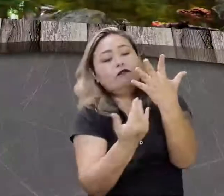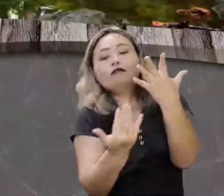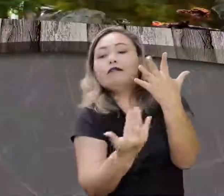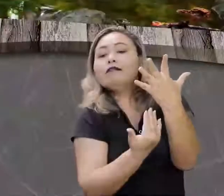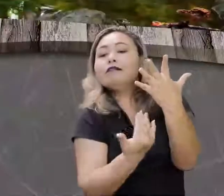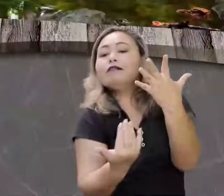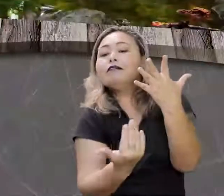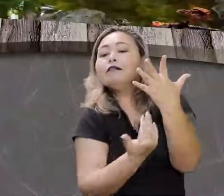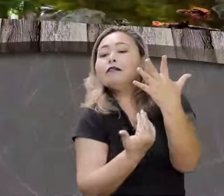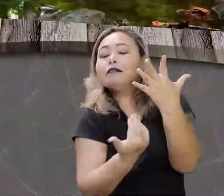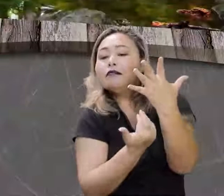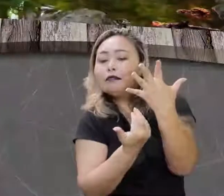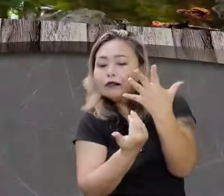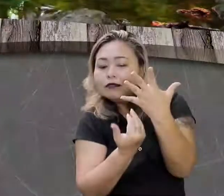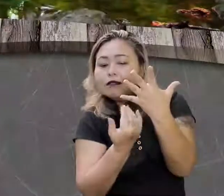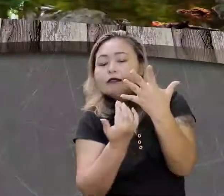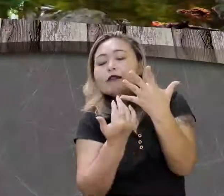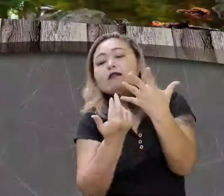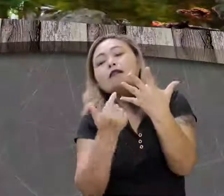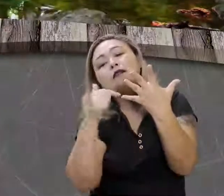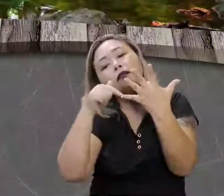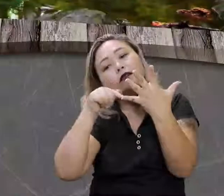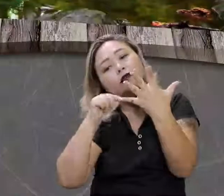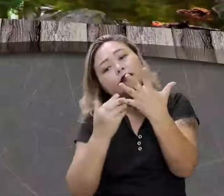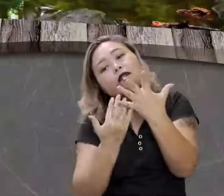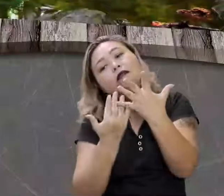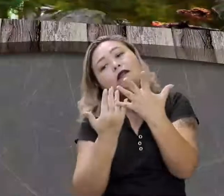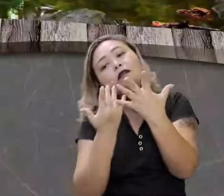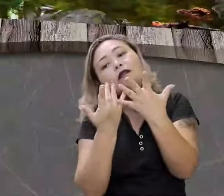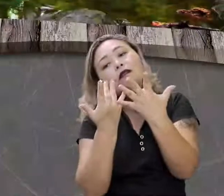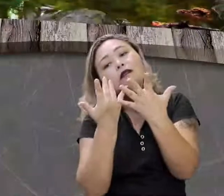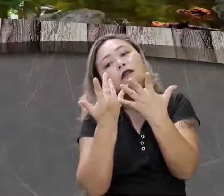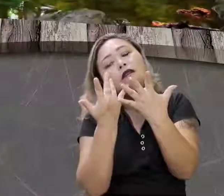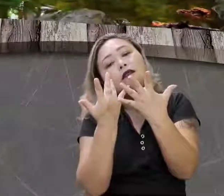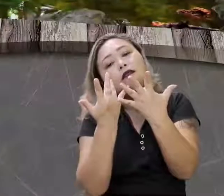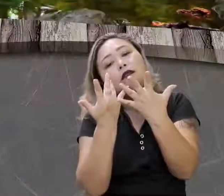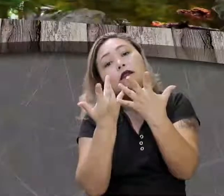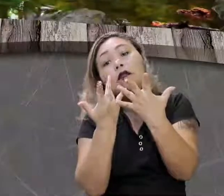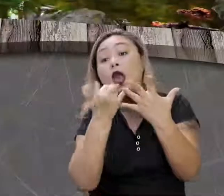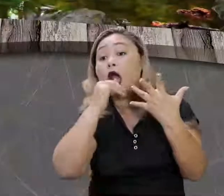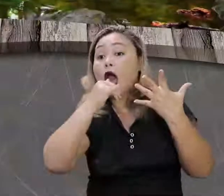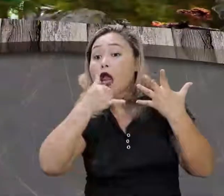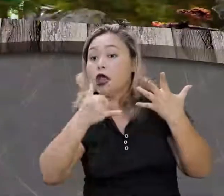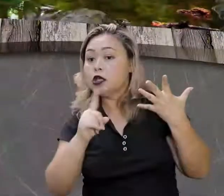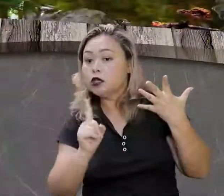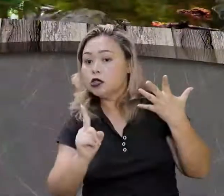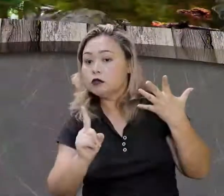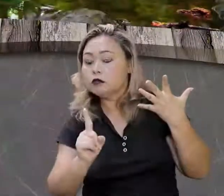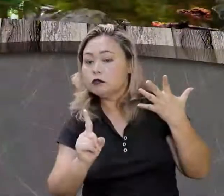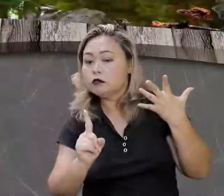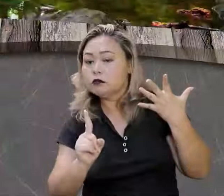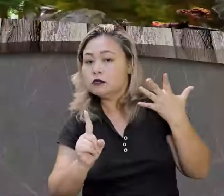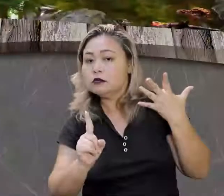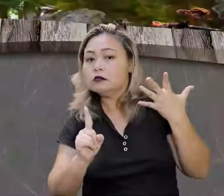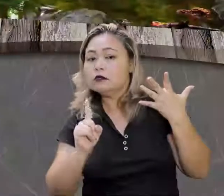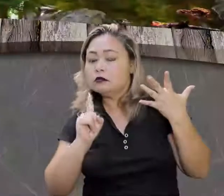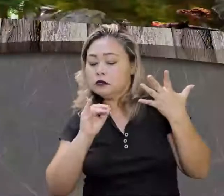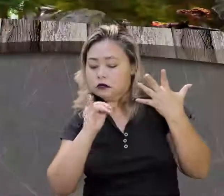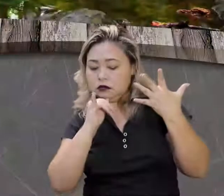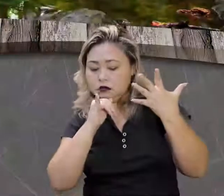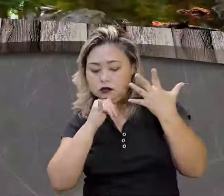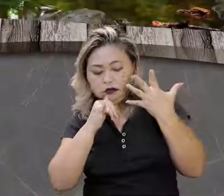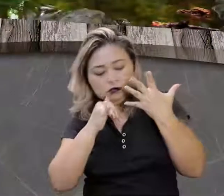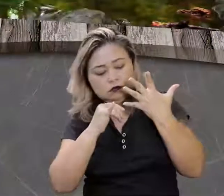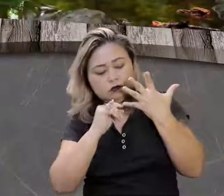para o ambiente e o ambiente vai disponibilizar novamente para os produtores. Mas a energia não. A energia ela